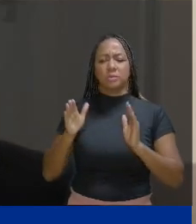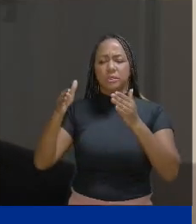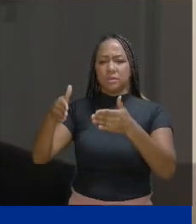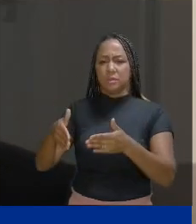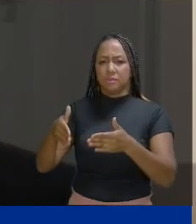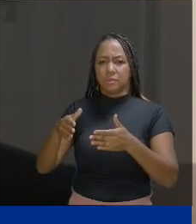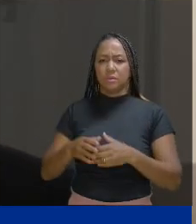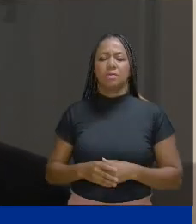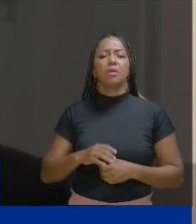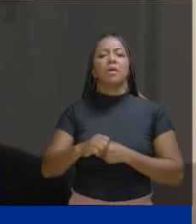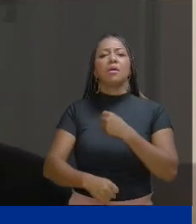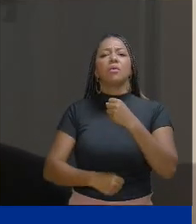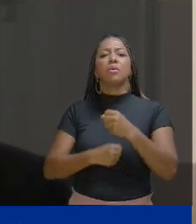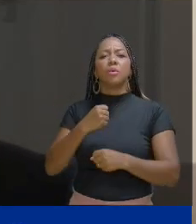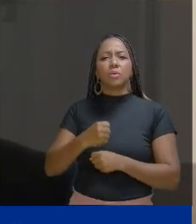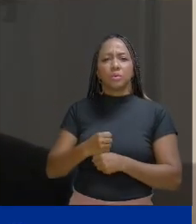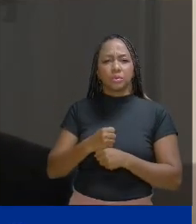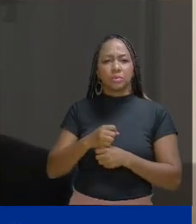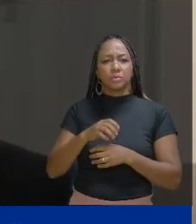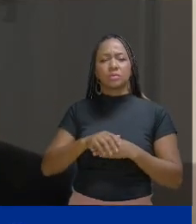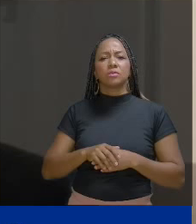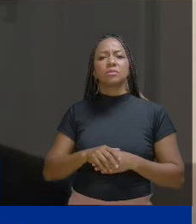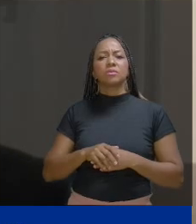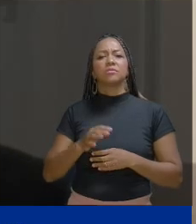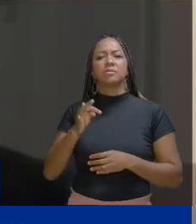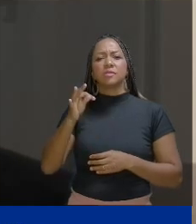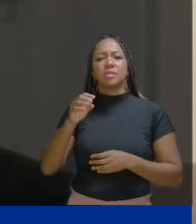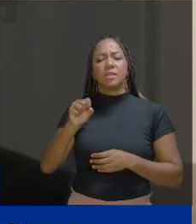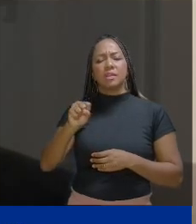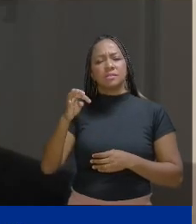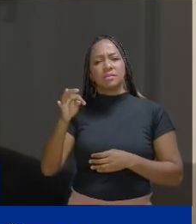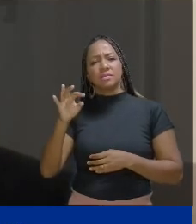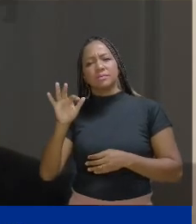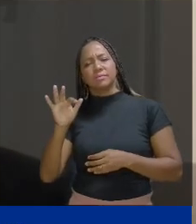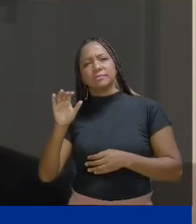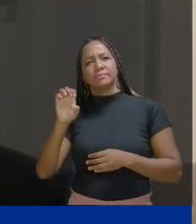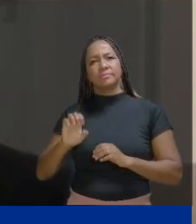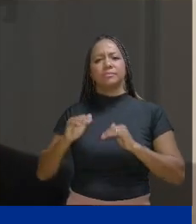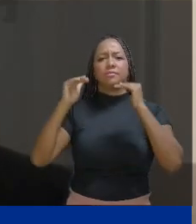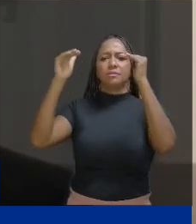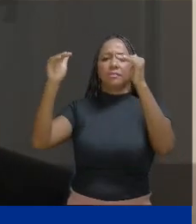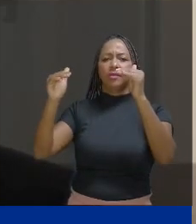específico. Foi o ano em que o Supremo Tribunal Federal discutiu longamente sobre transporte